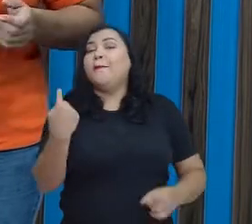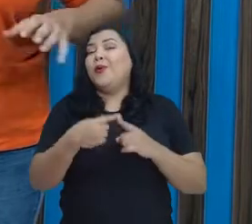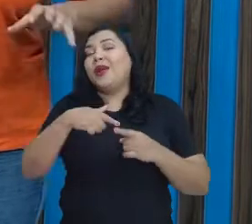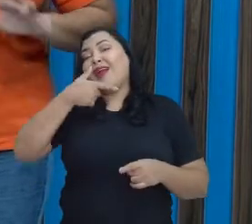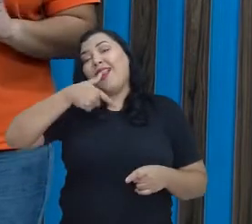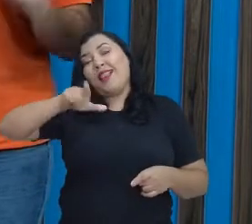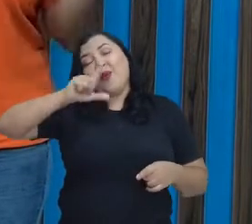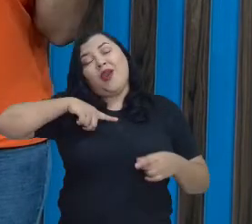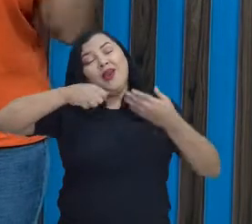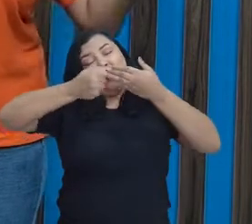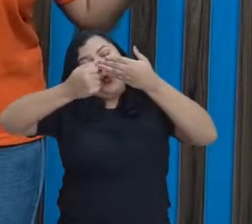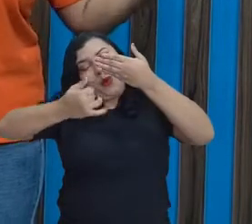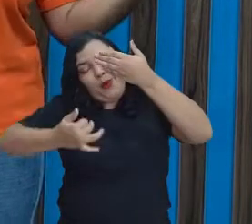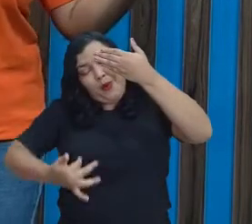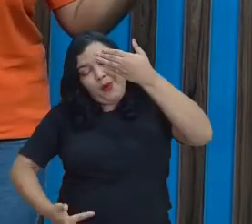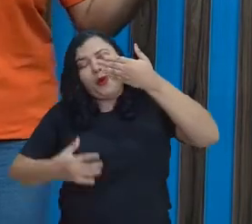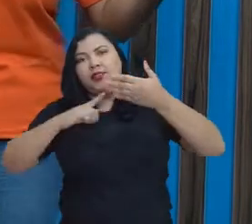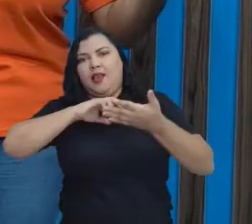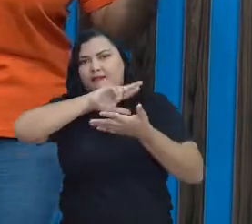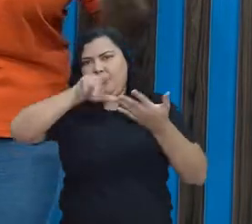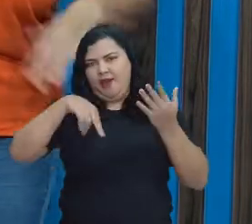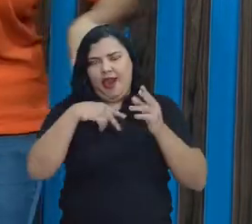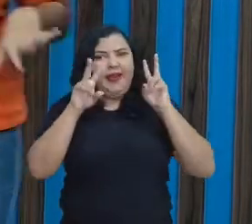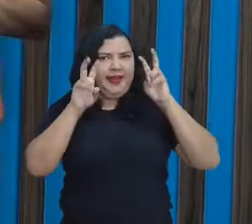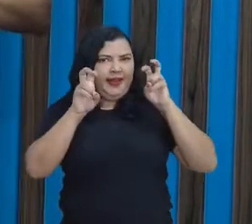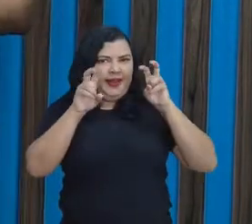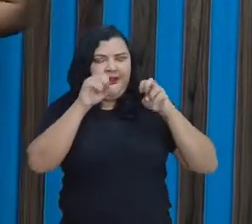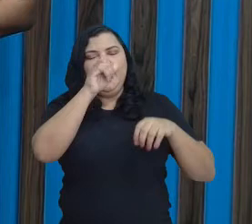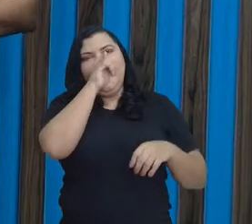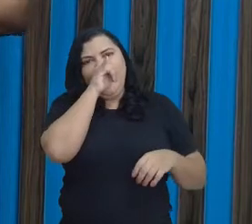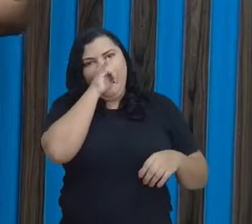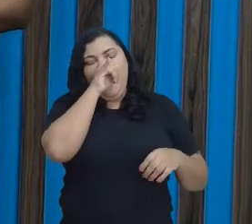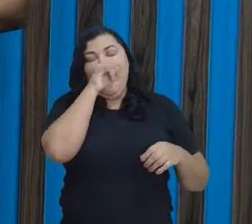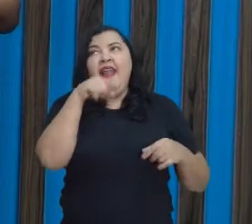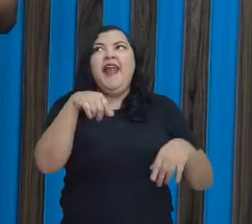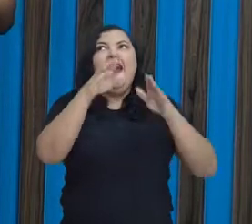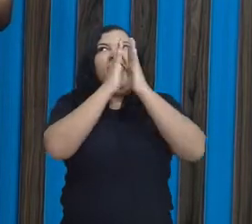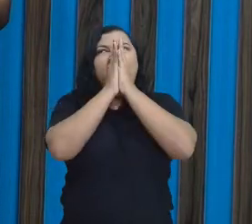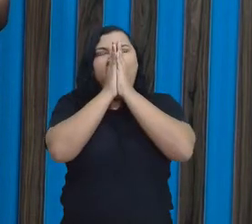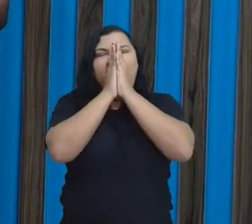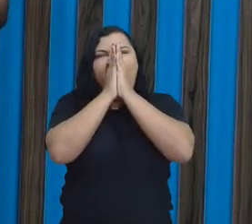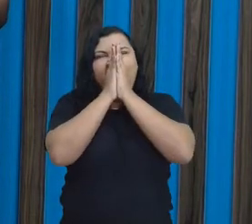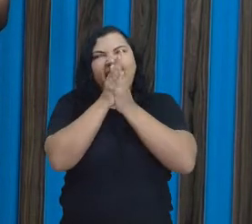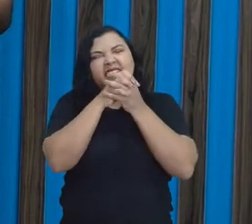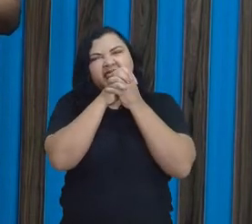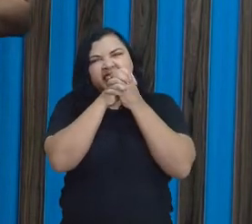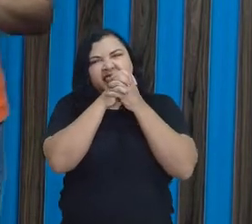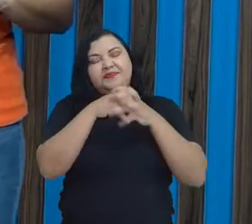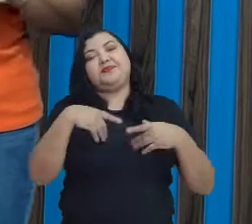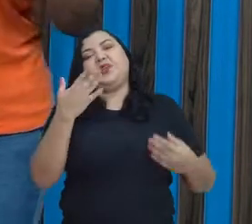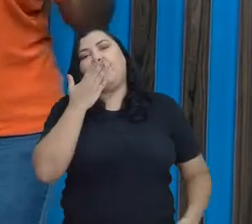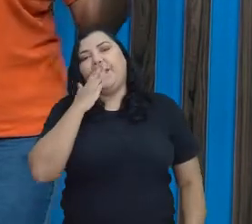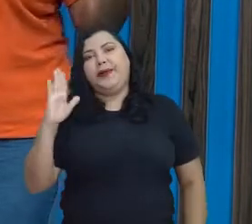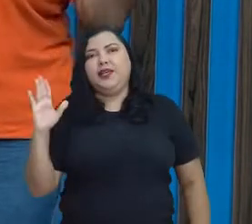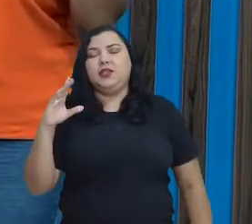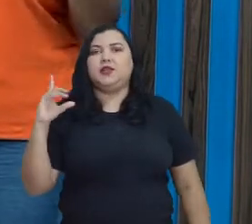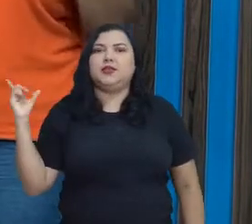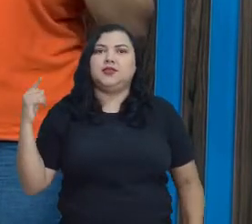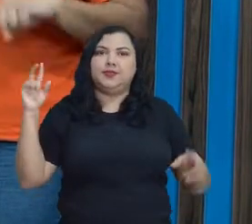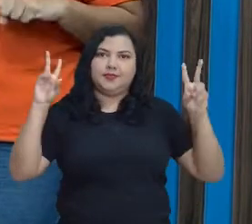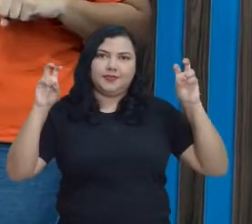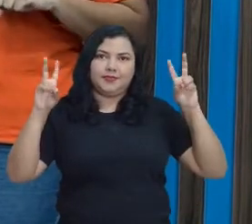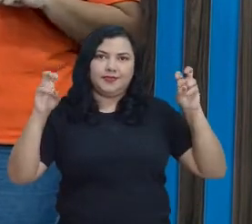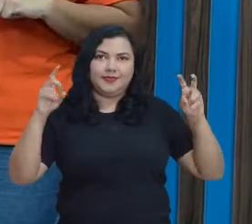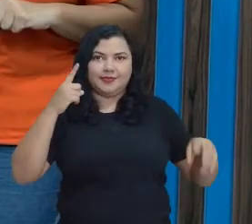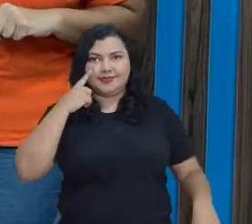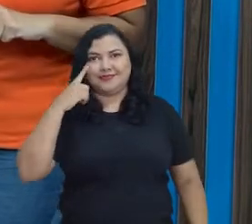múltipla, então a gente vai ter diversos casos, tá? E eu juro que esse assunto é bem tranquilinho. E eu fiz a besteira de colocar uma